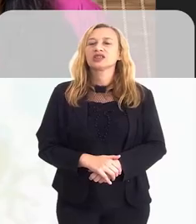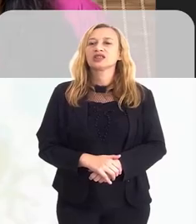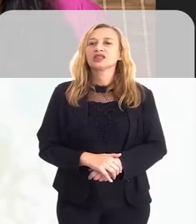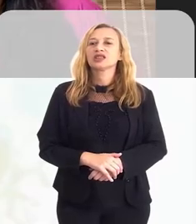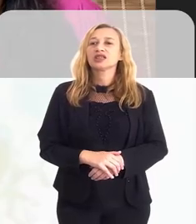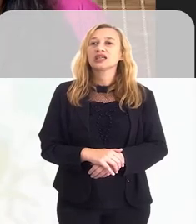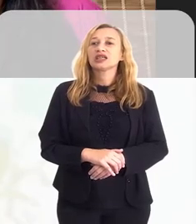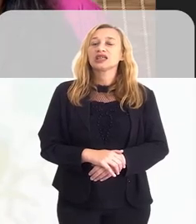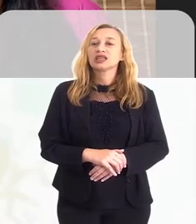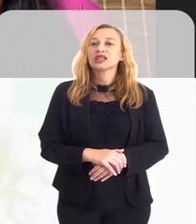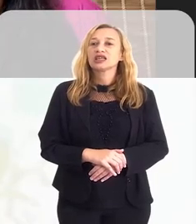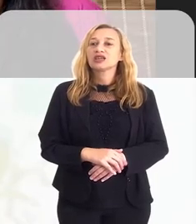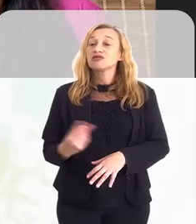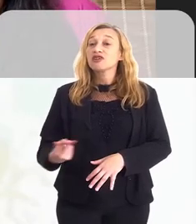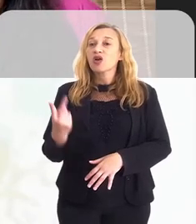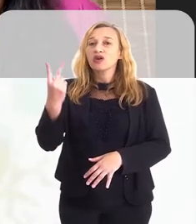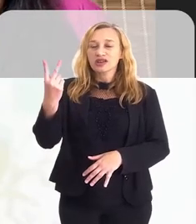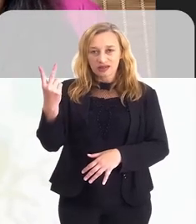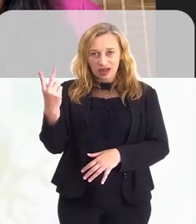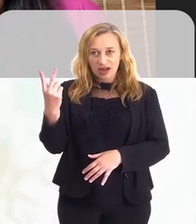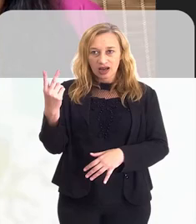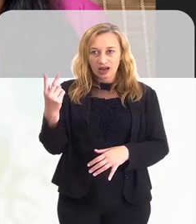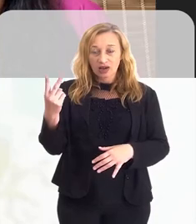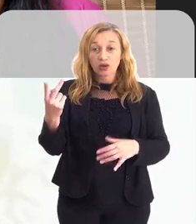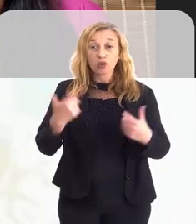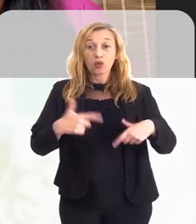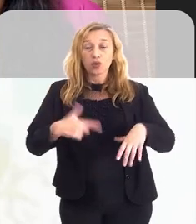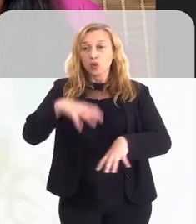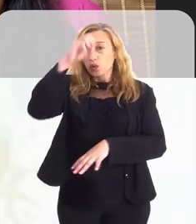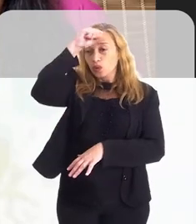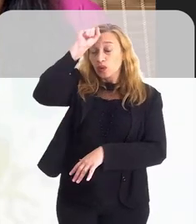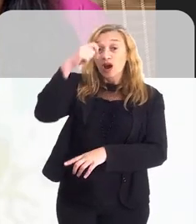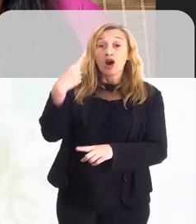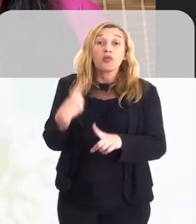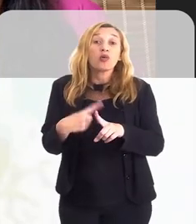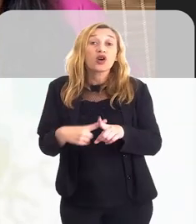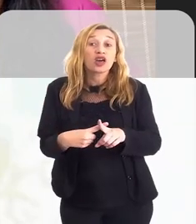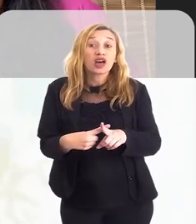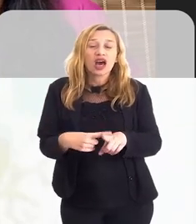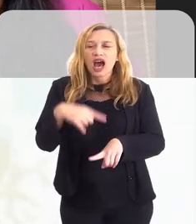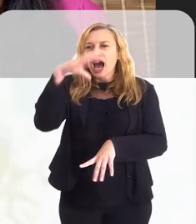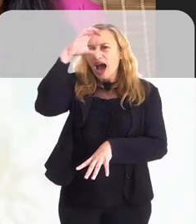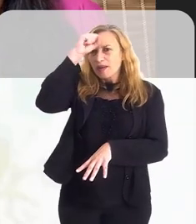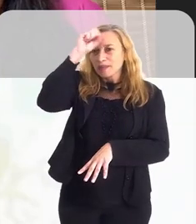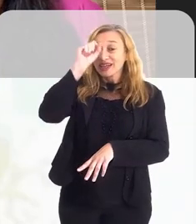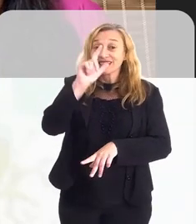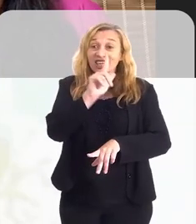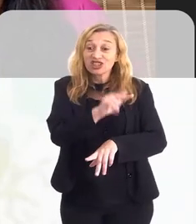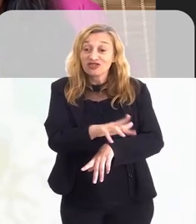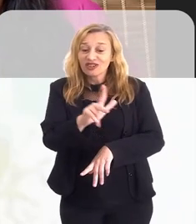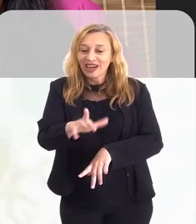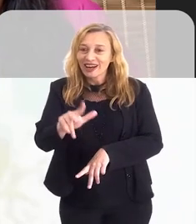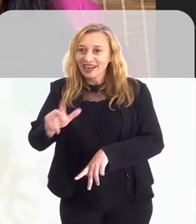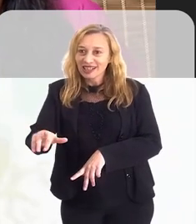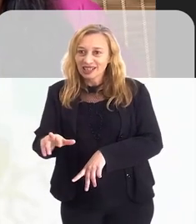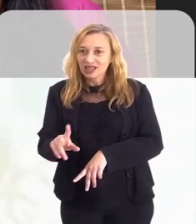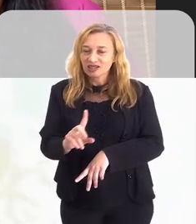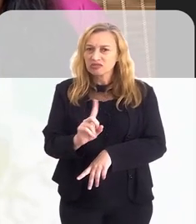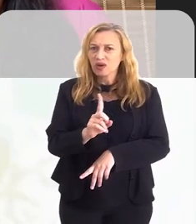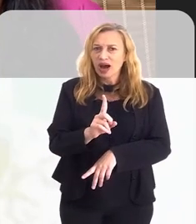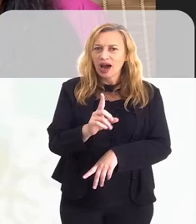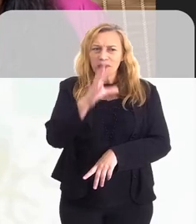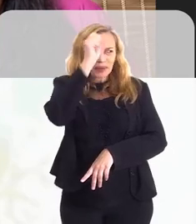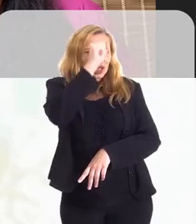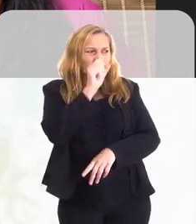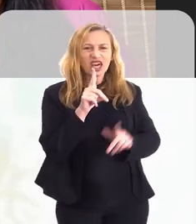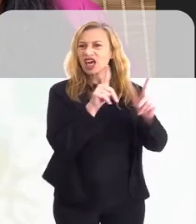diferenças, nos permite enriquecer essa ambiência da aprendizagem, porque a gente aprende, Dani, com o que é diferente. A gente não aprende